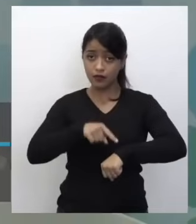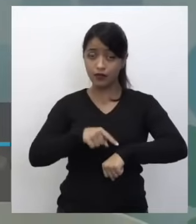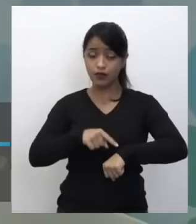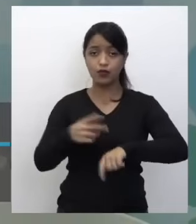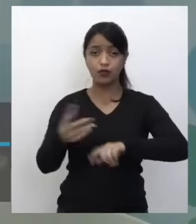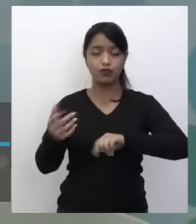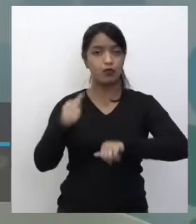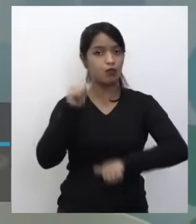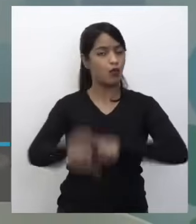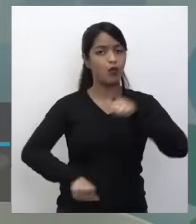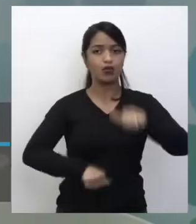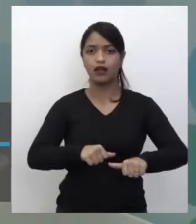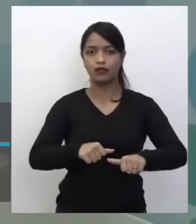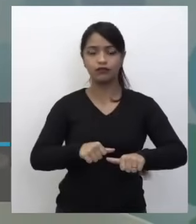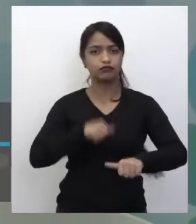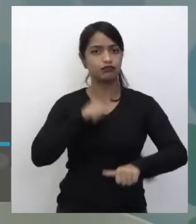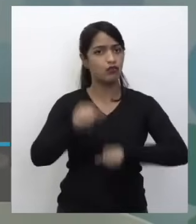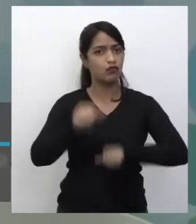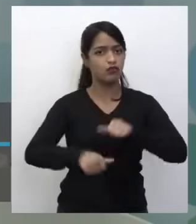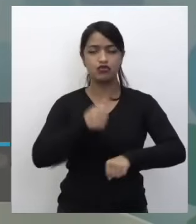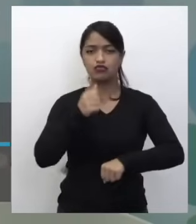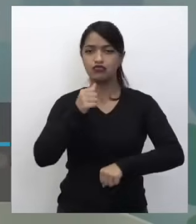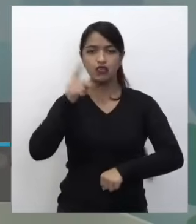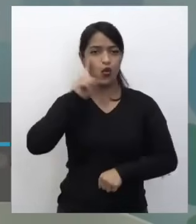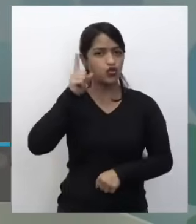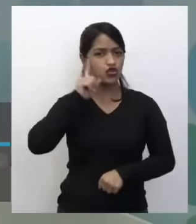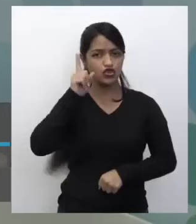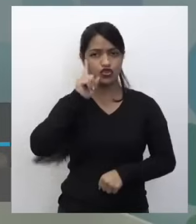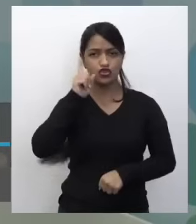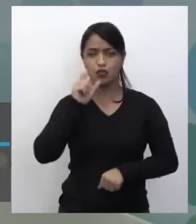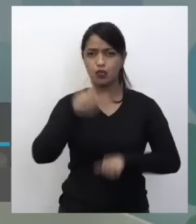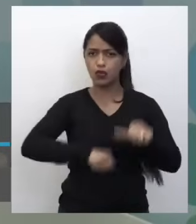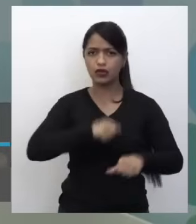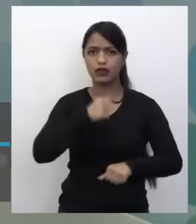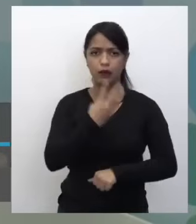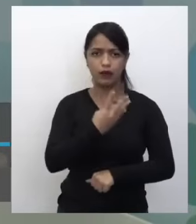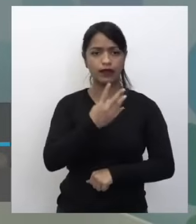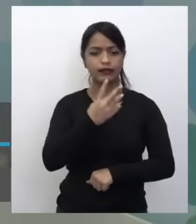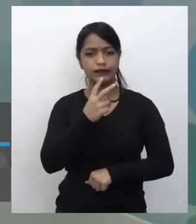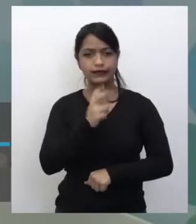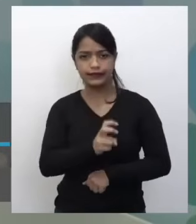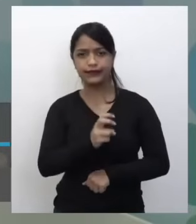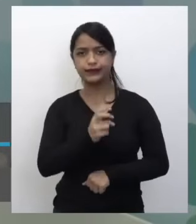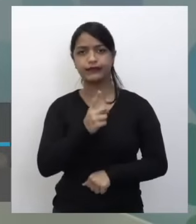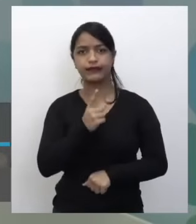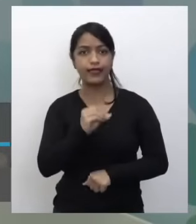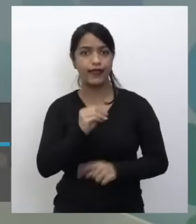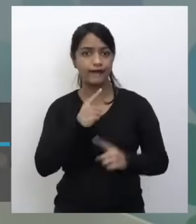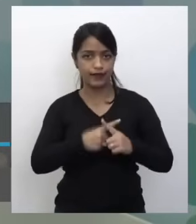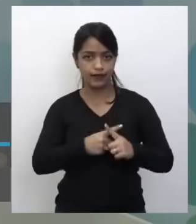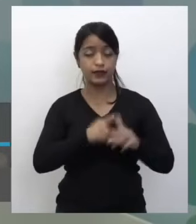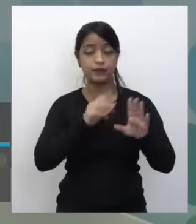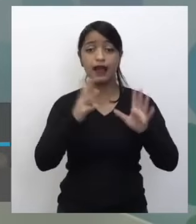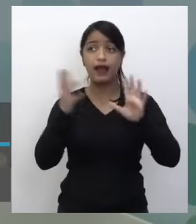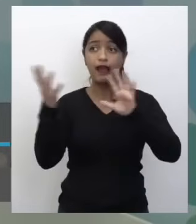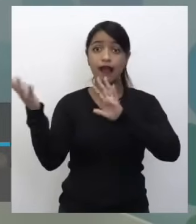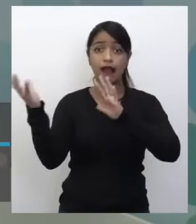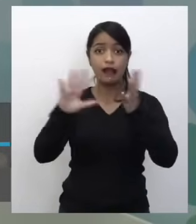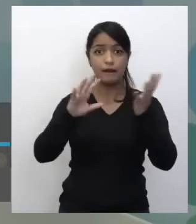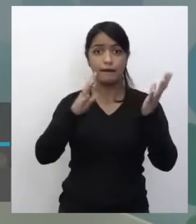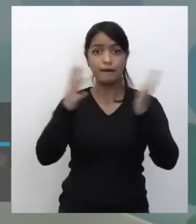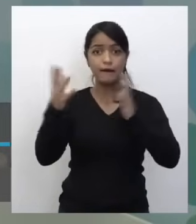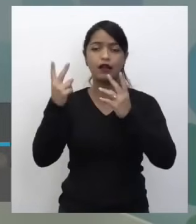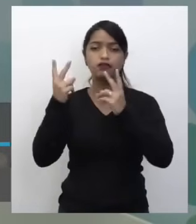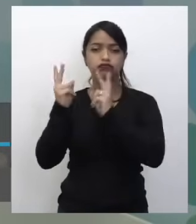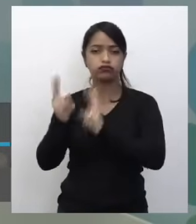mudar, né, durante todo o dia, 4, 5, 10 vezes. Agora o clima não, o clima ele tem um processo mais longo, né? Então você